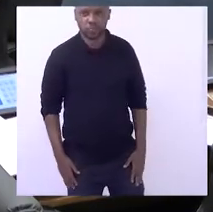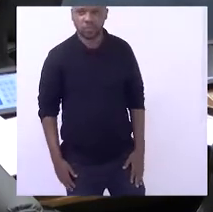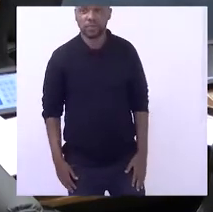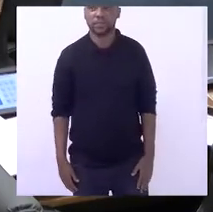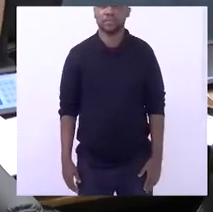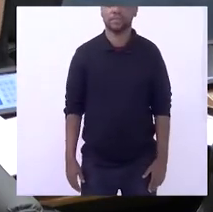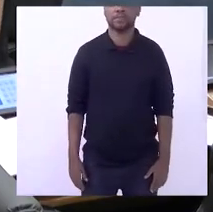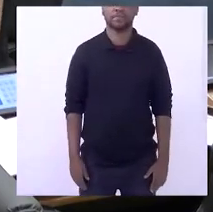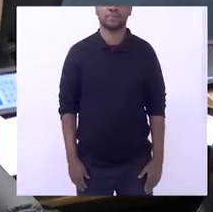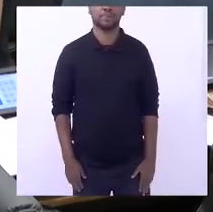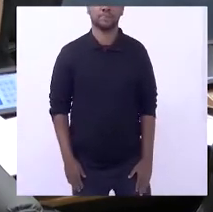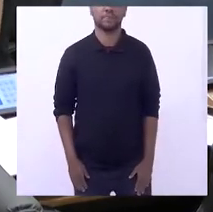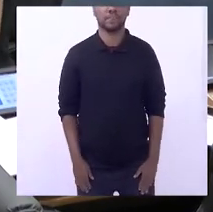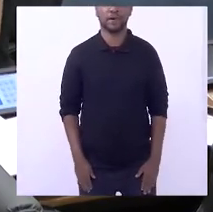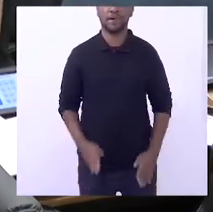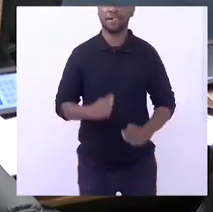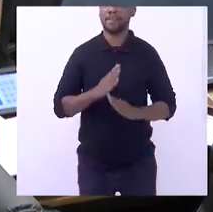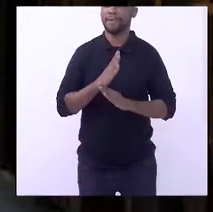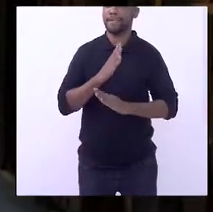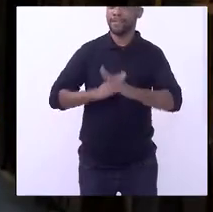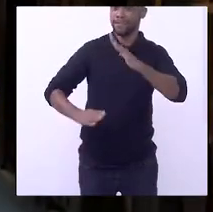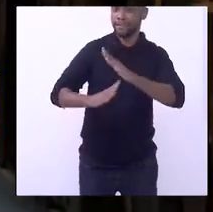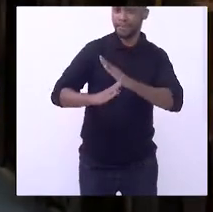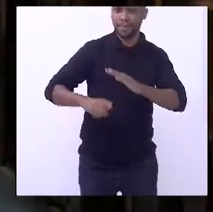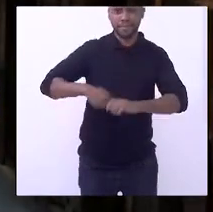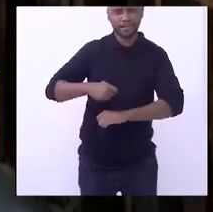faixa preta, surfista e meu irmão.